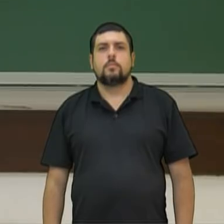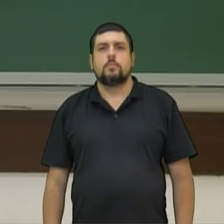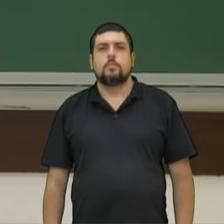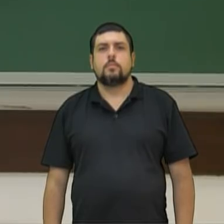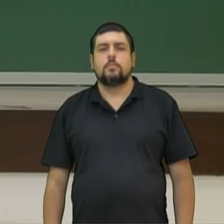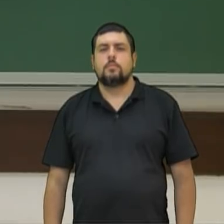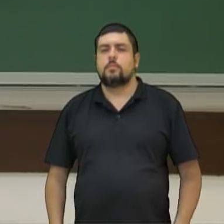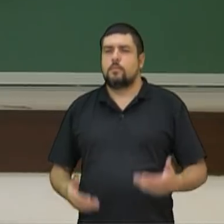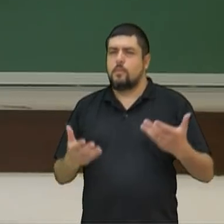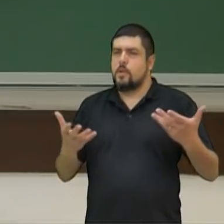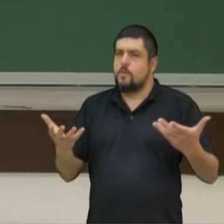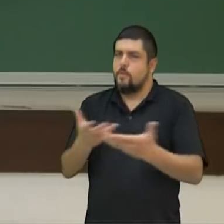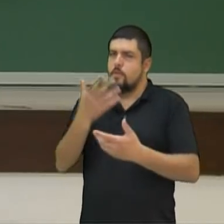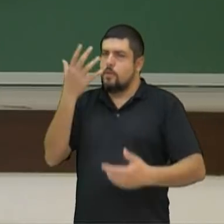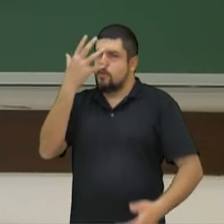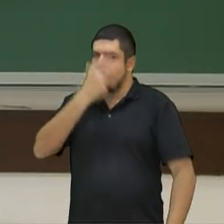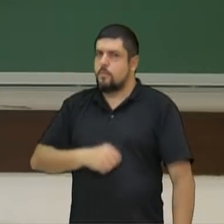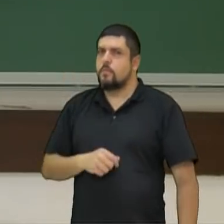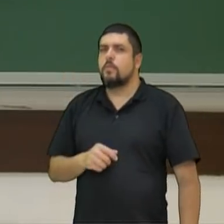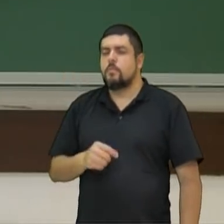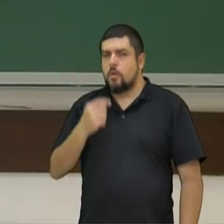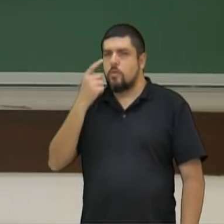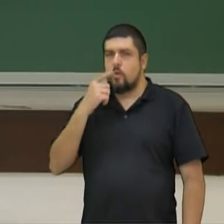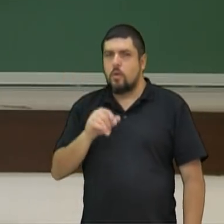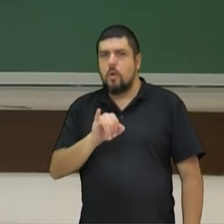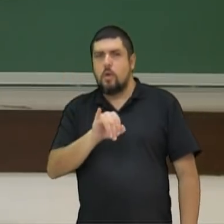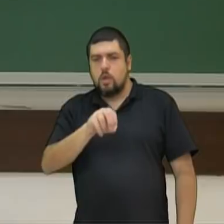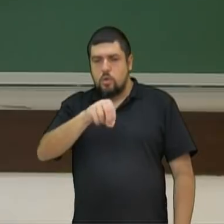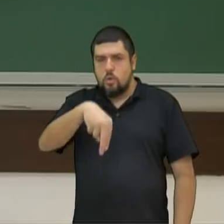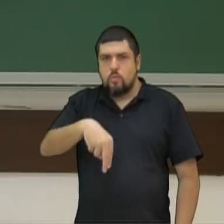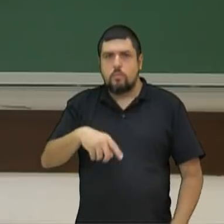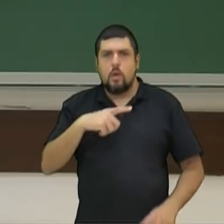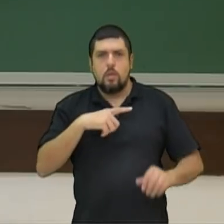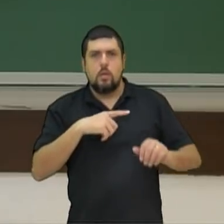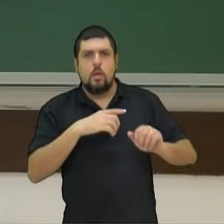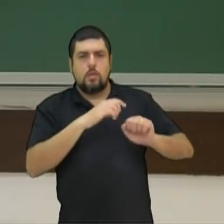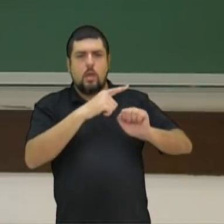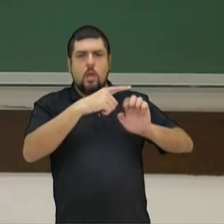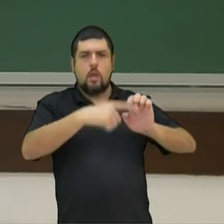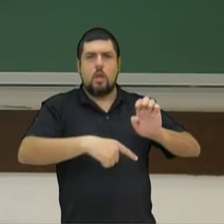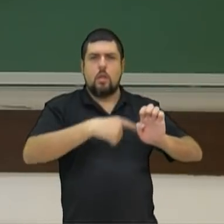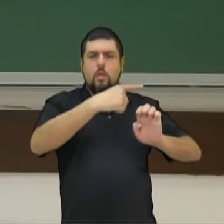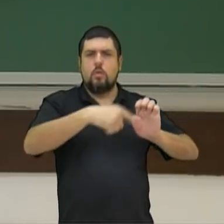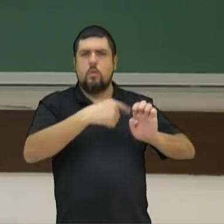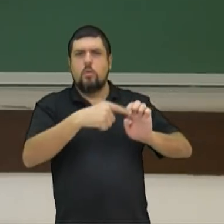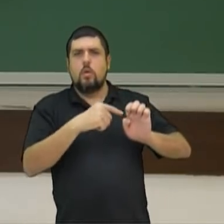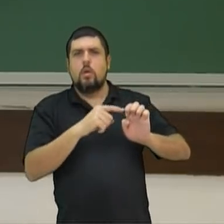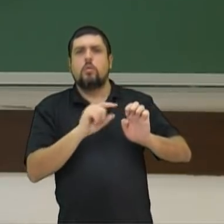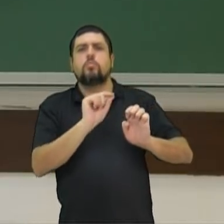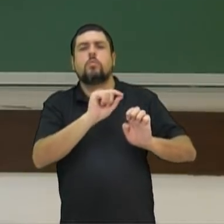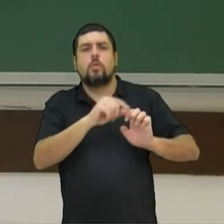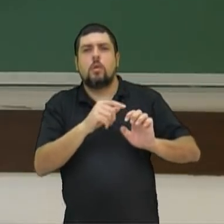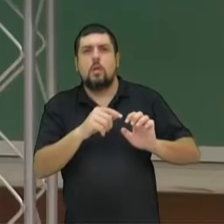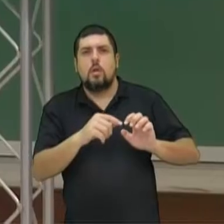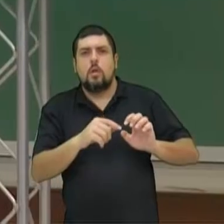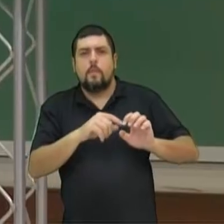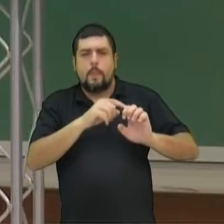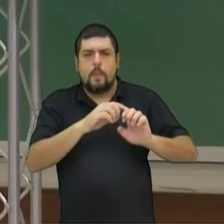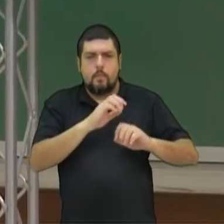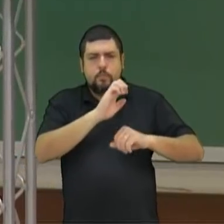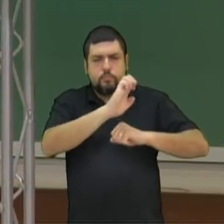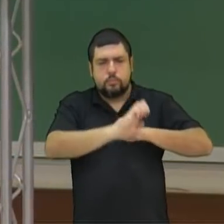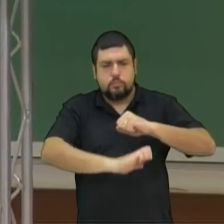bonitos e bonitas. Liberou íons, eu tenho elétrons sobrando por tudo. Se eu tenho elétrons sobrando, vai